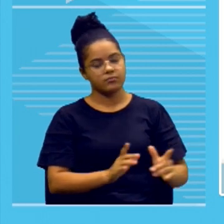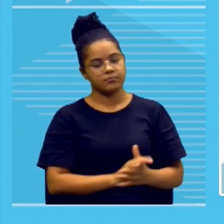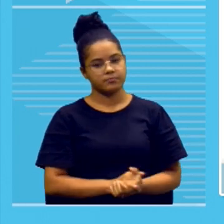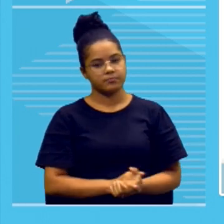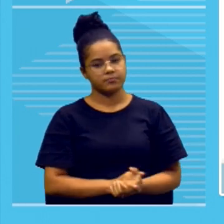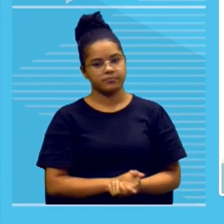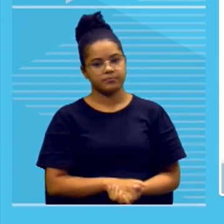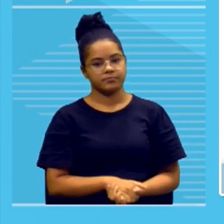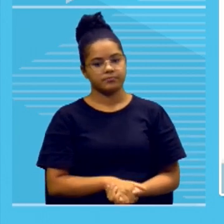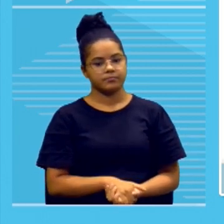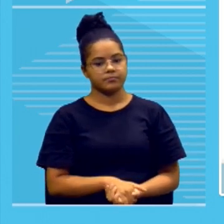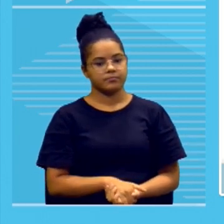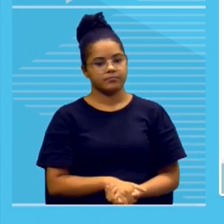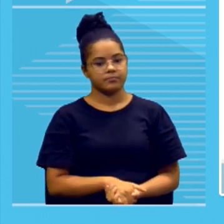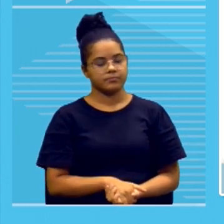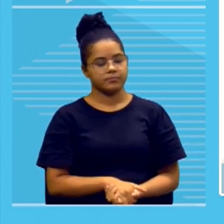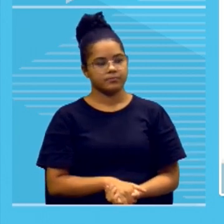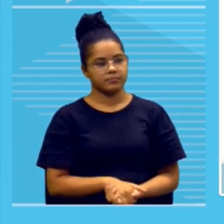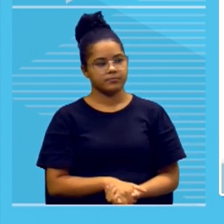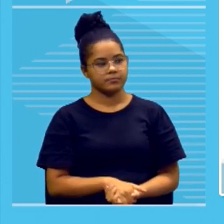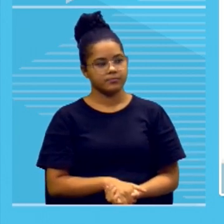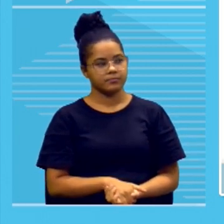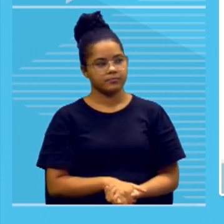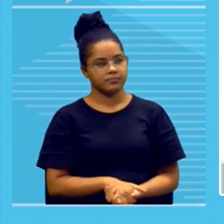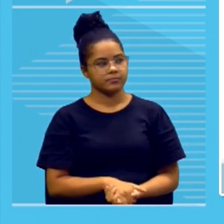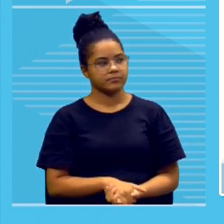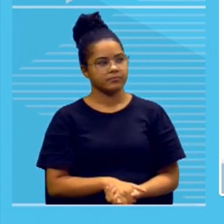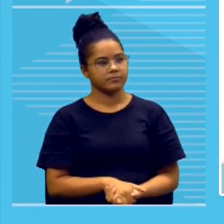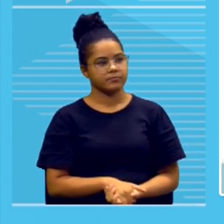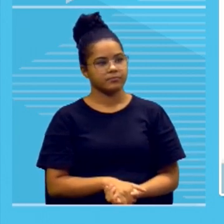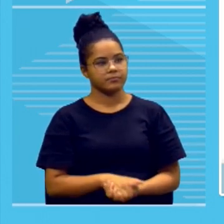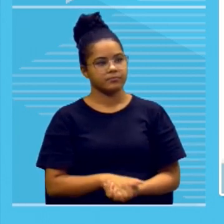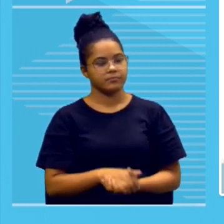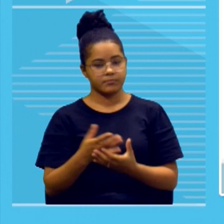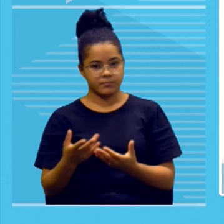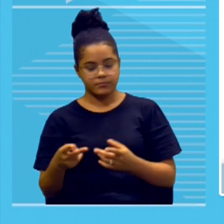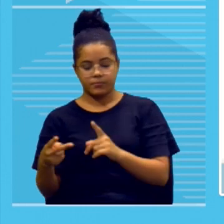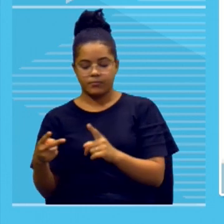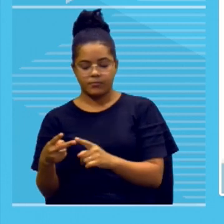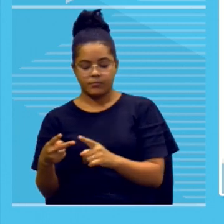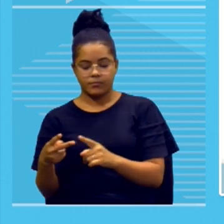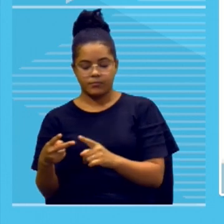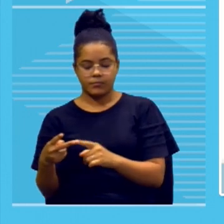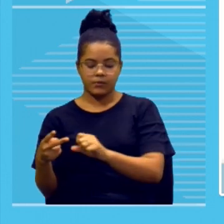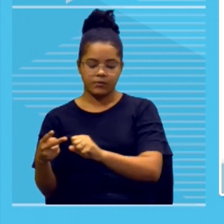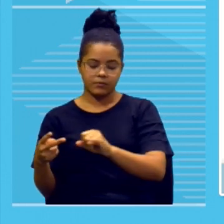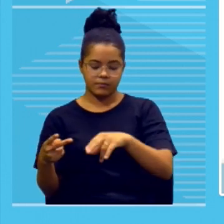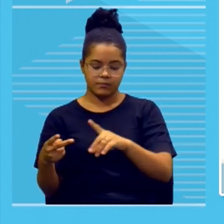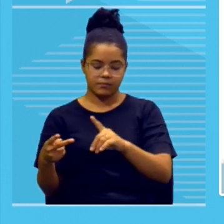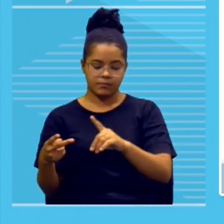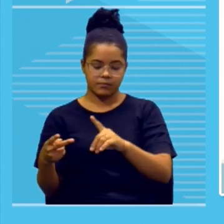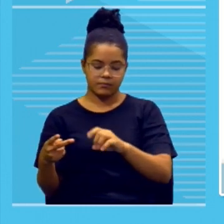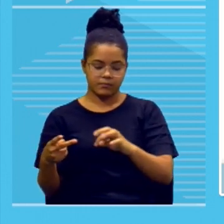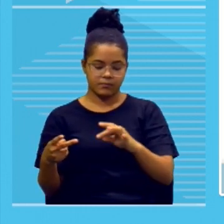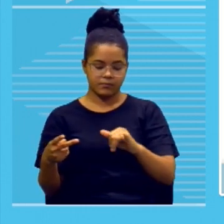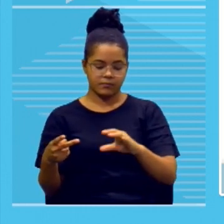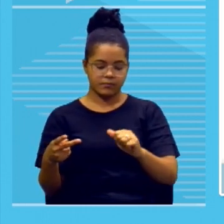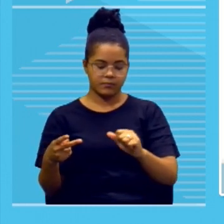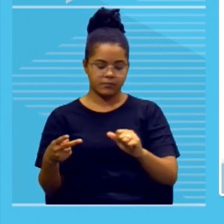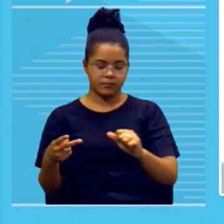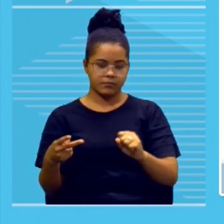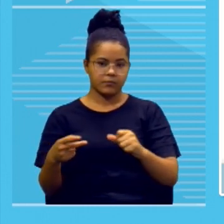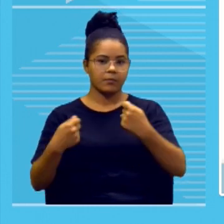Então, vamos lá. Todas as orações coordenadas sindéticas, elas devem ser separadas por vírgula? Devem.